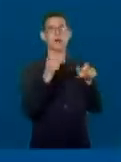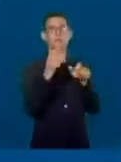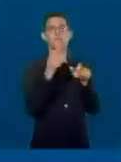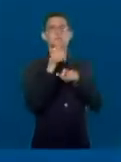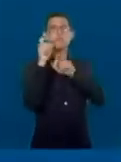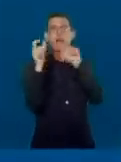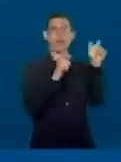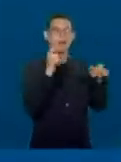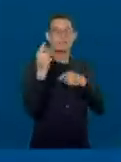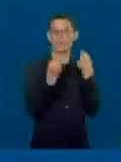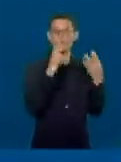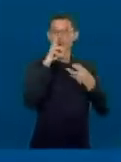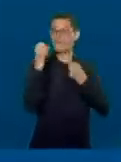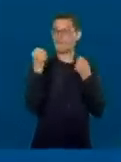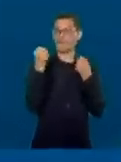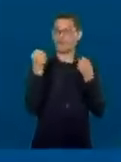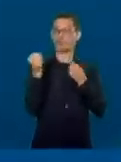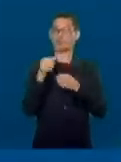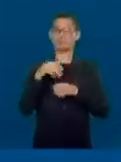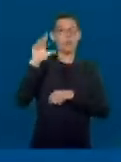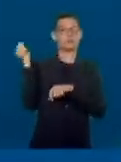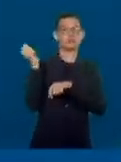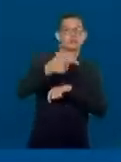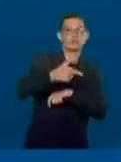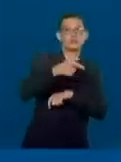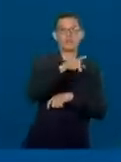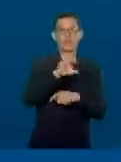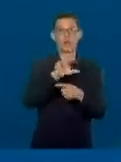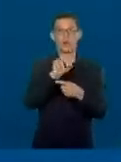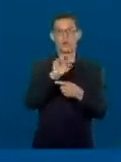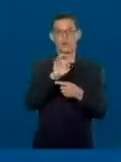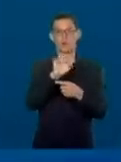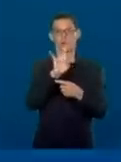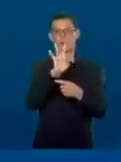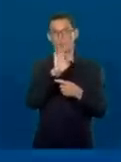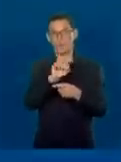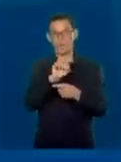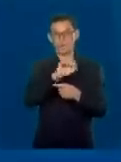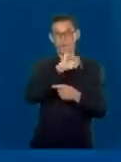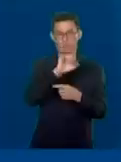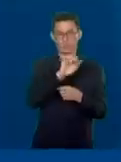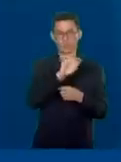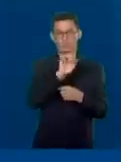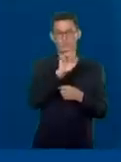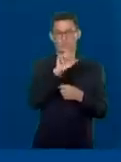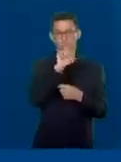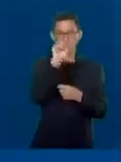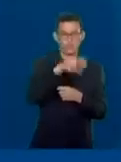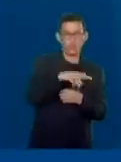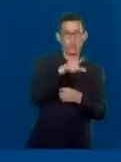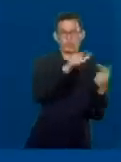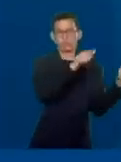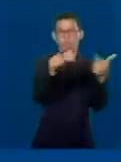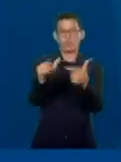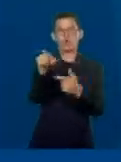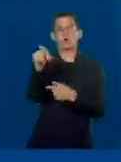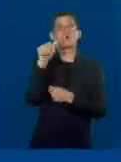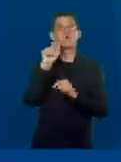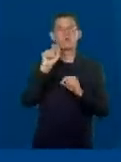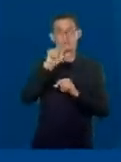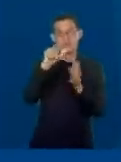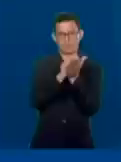forte ainda do que o Roberto Jefferson se referiu à senhora Carmen Lúcia. Também, há poucos